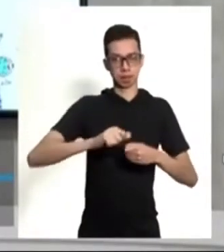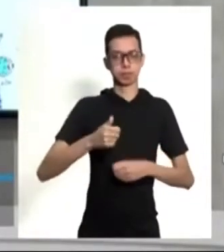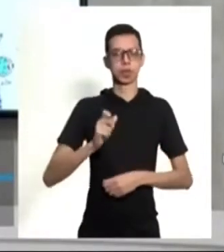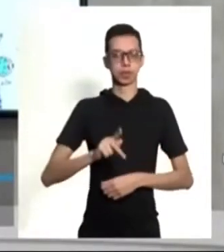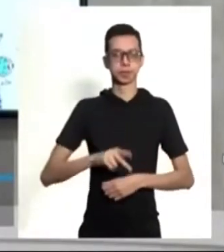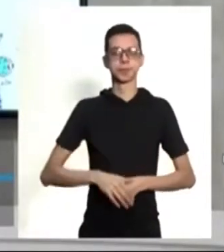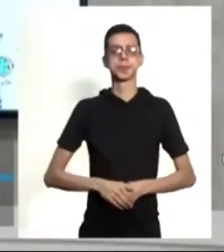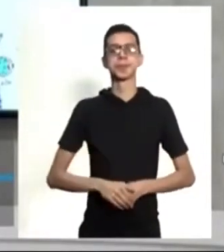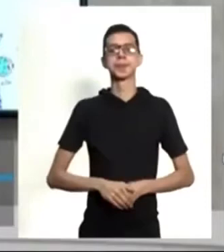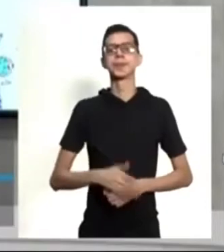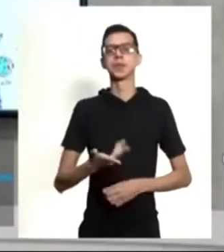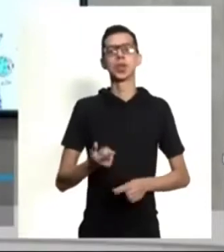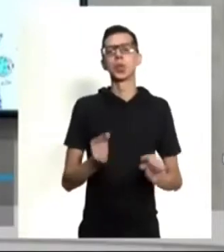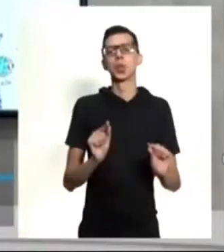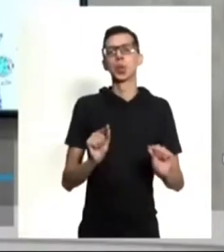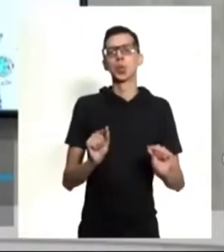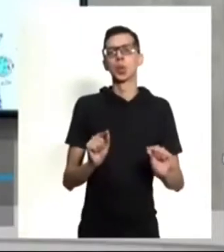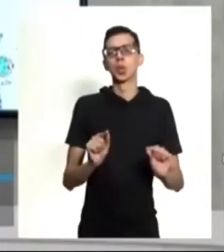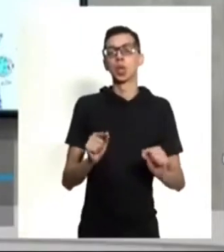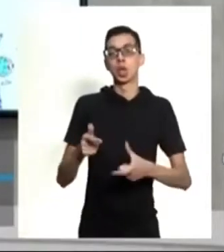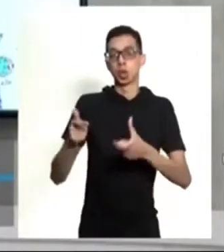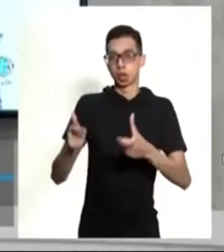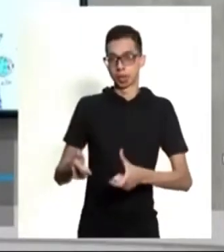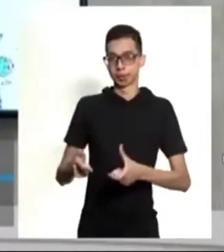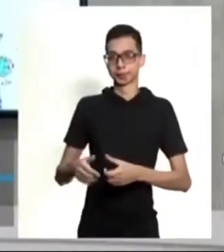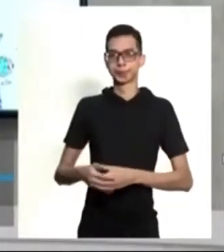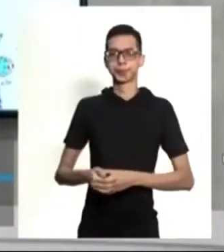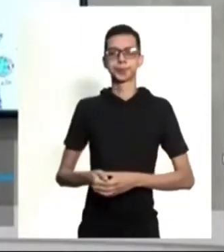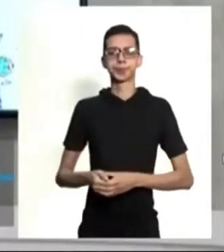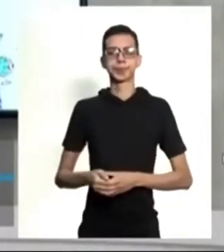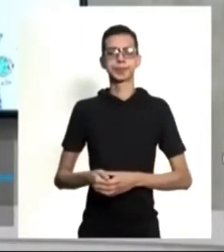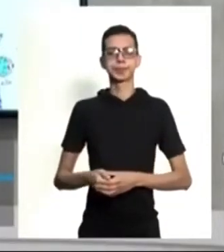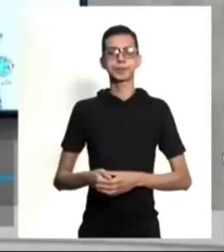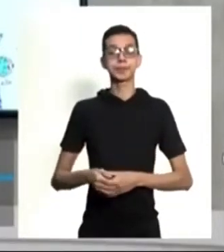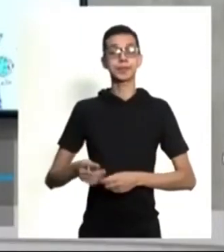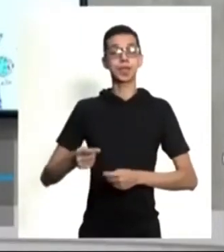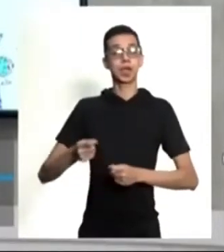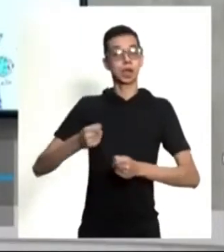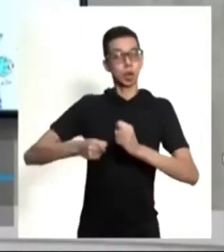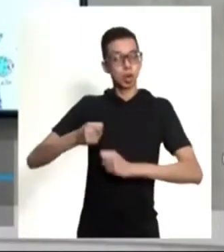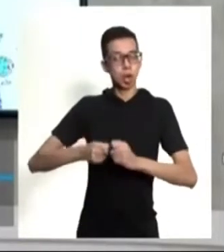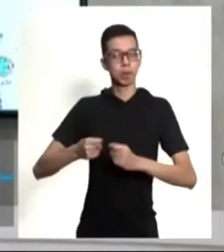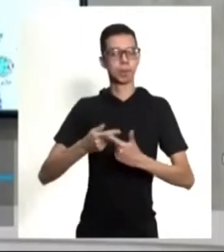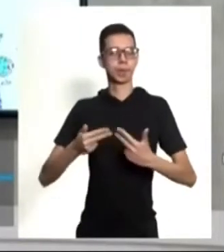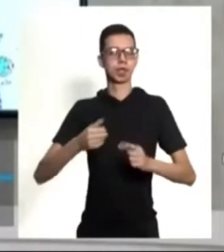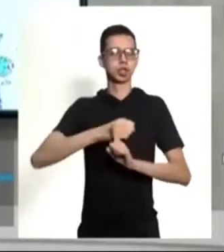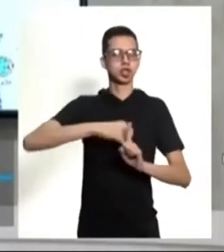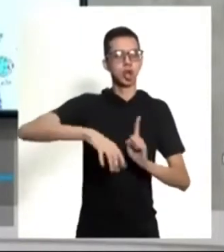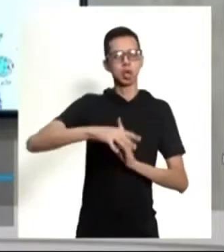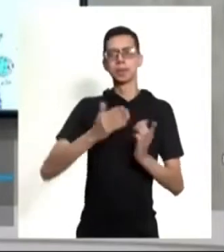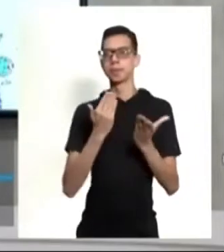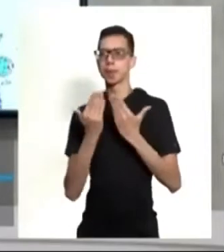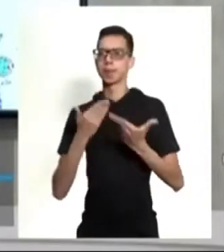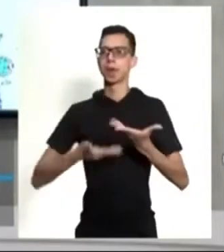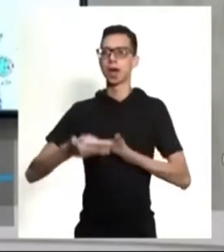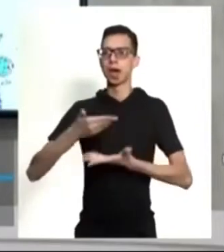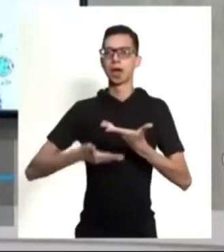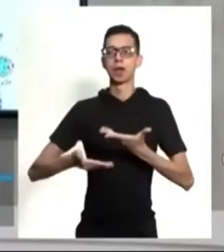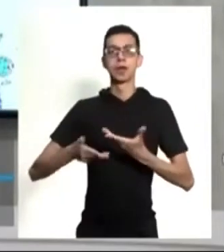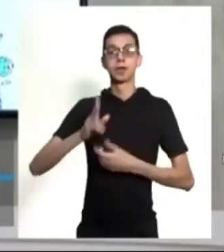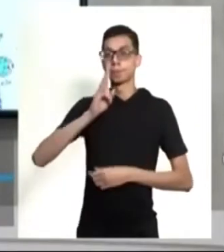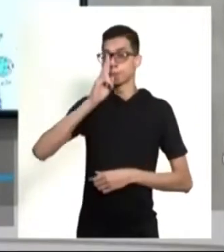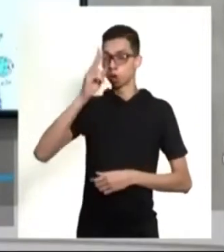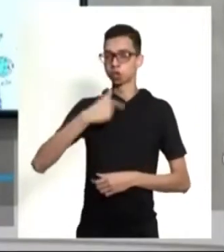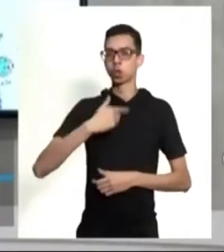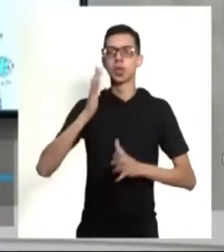comerciais, sociais e culturais são mais intensas. Então, eu fico imaginando no campo